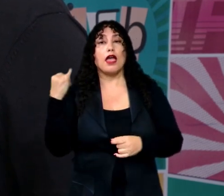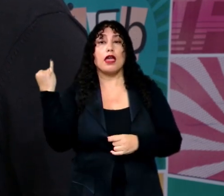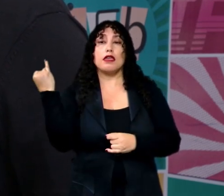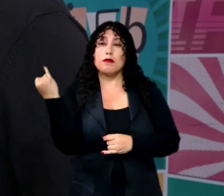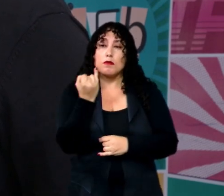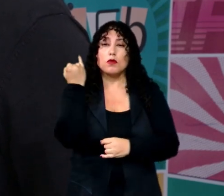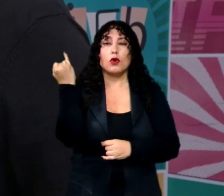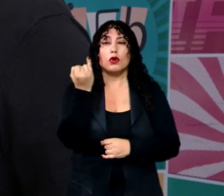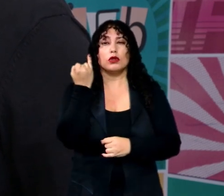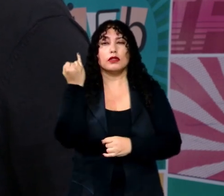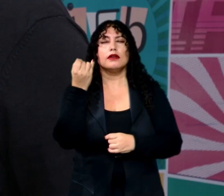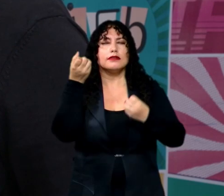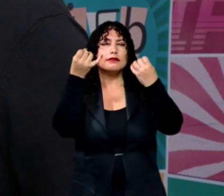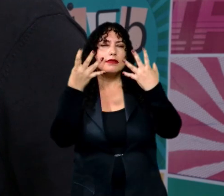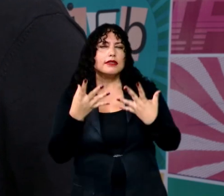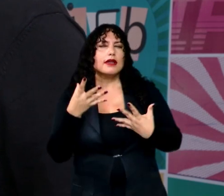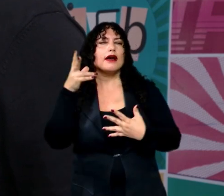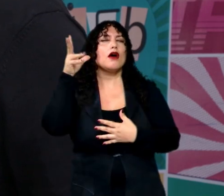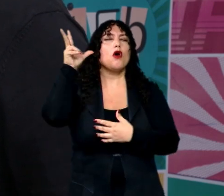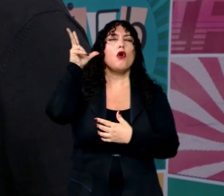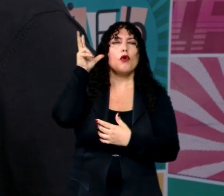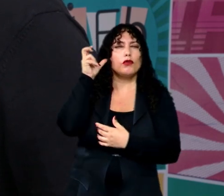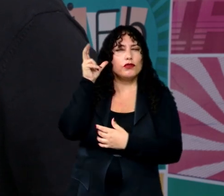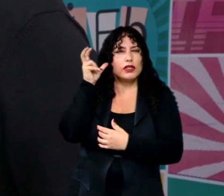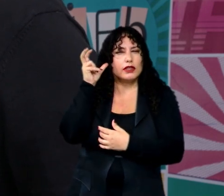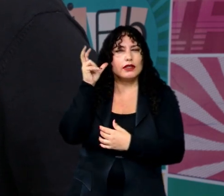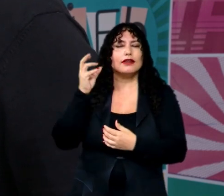gente dizer, ouvir,